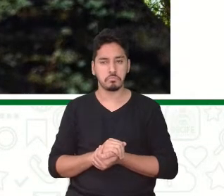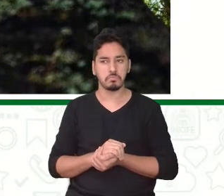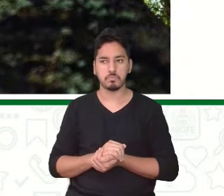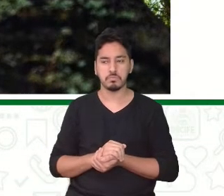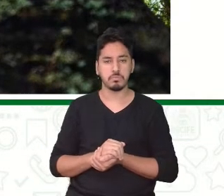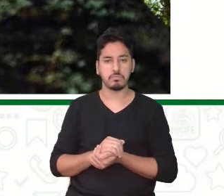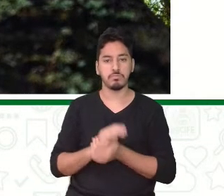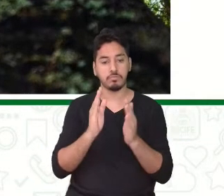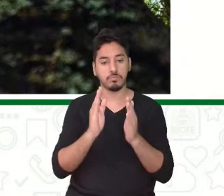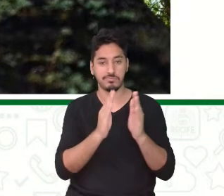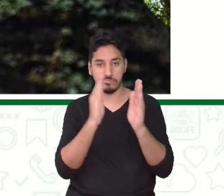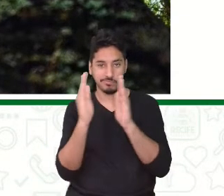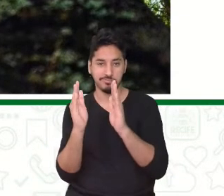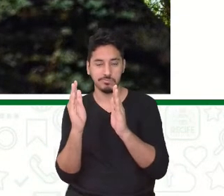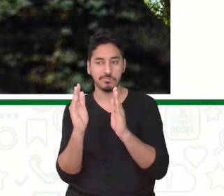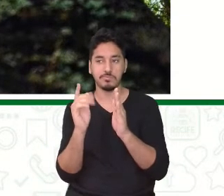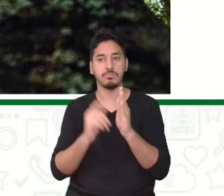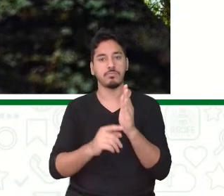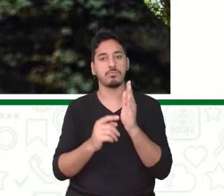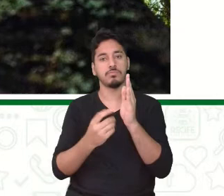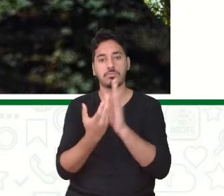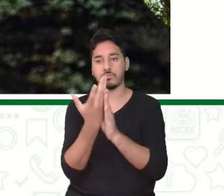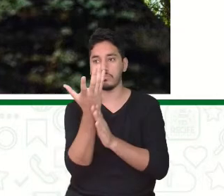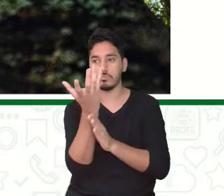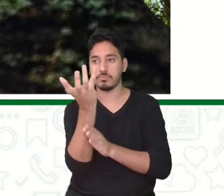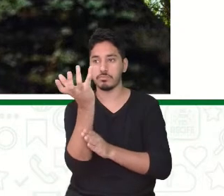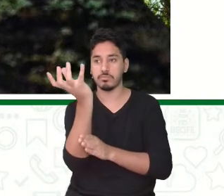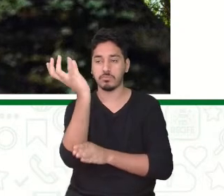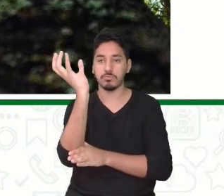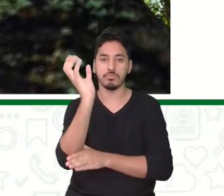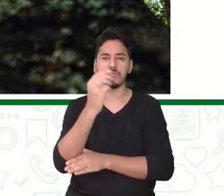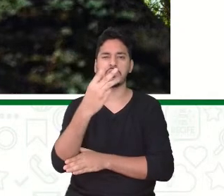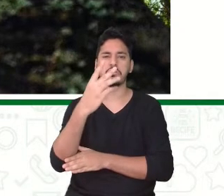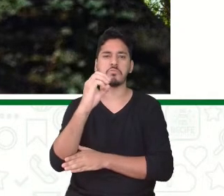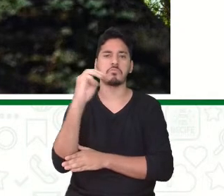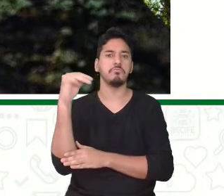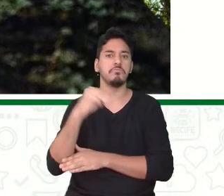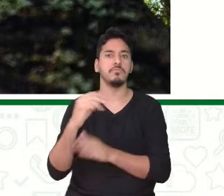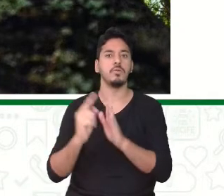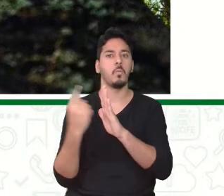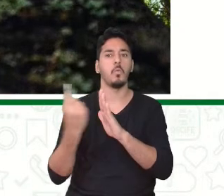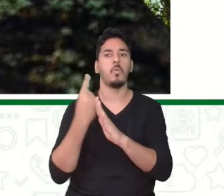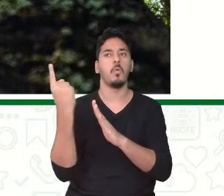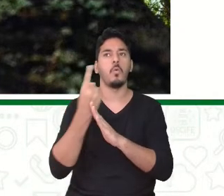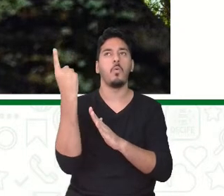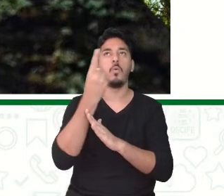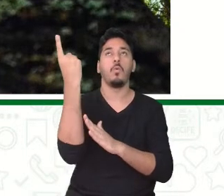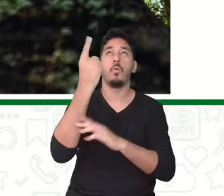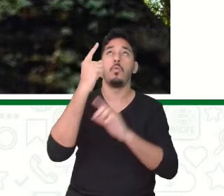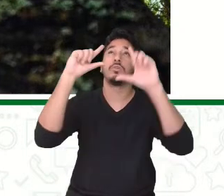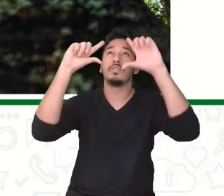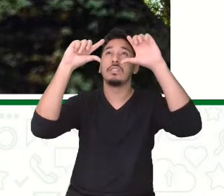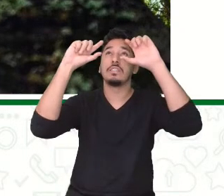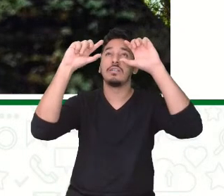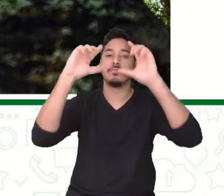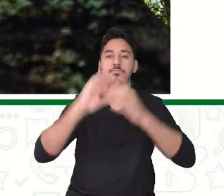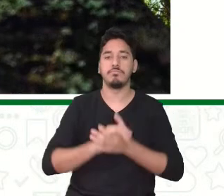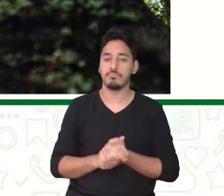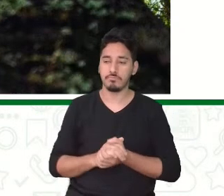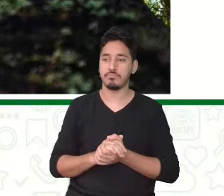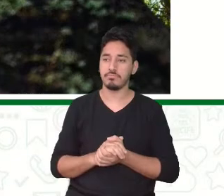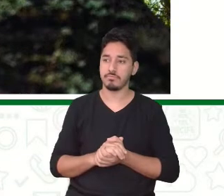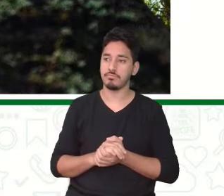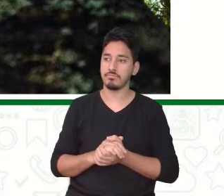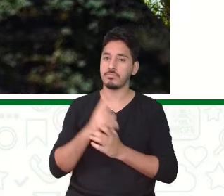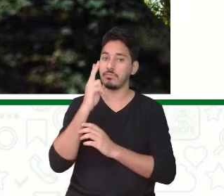E aqui, do lado esquerdo... Essa árvore é bem pequenininha, gente. Tem uns 30 metros de altura. Só. Só. Então,